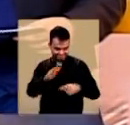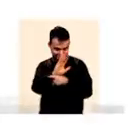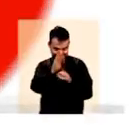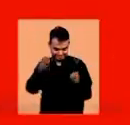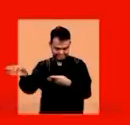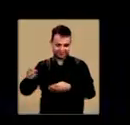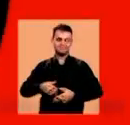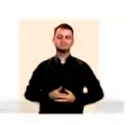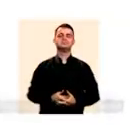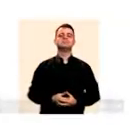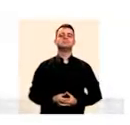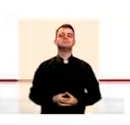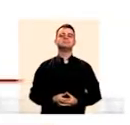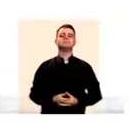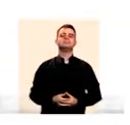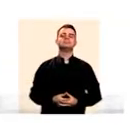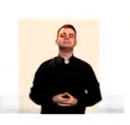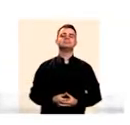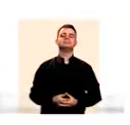vídeo.